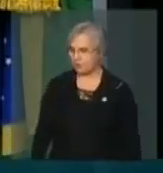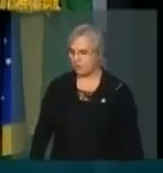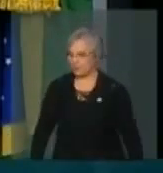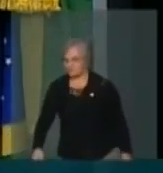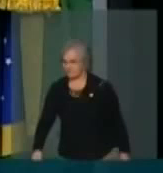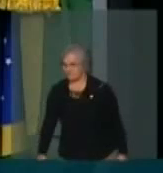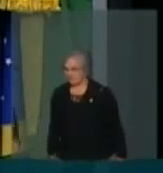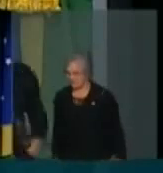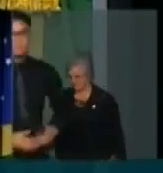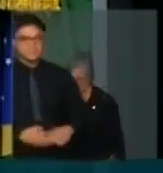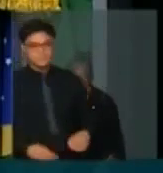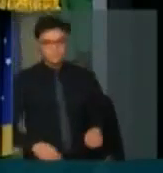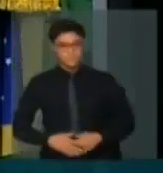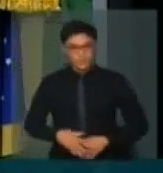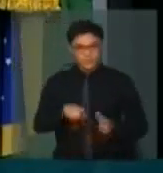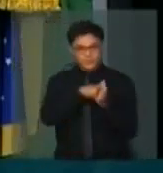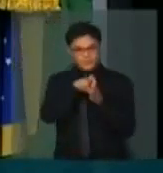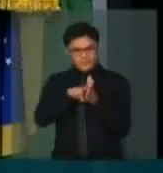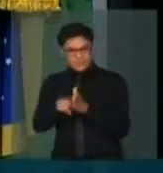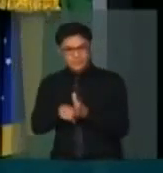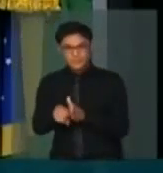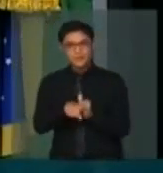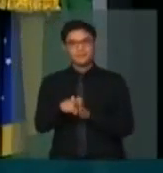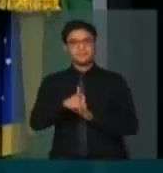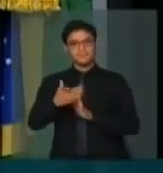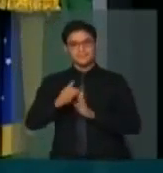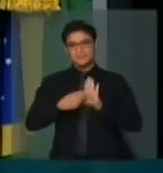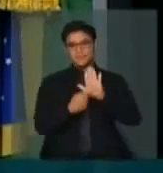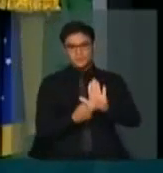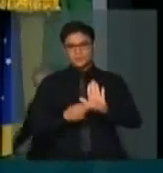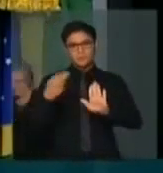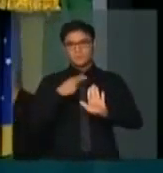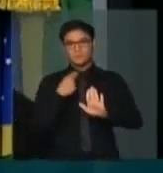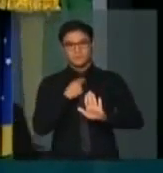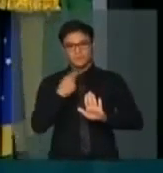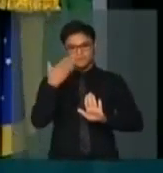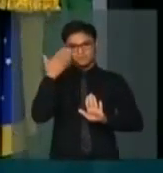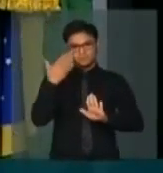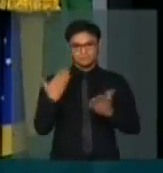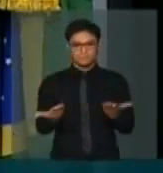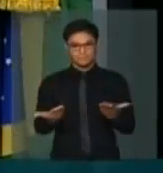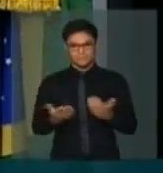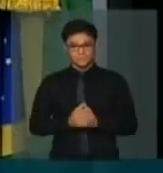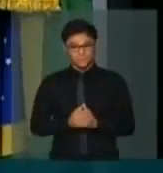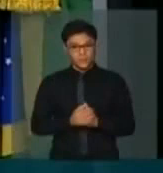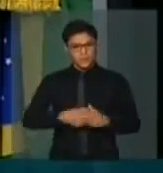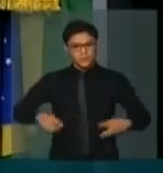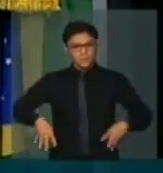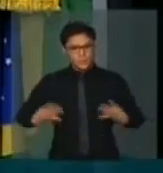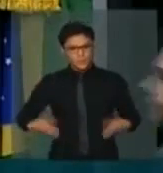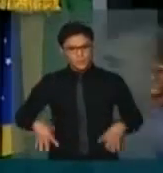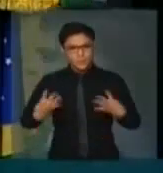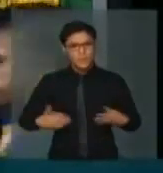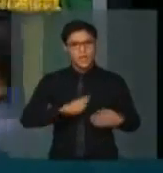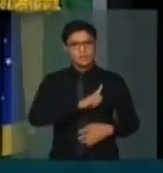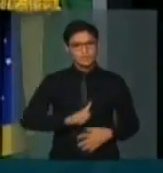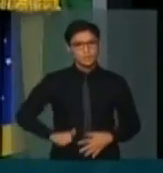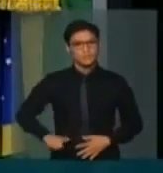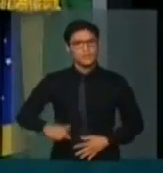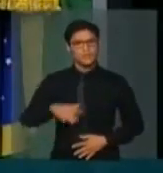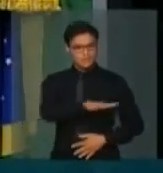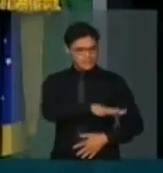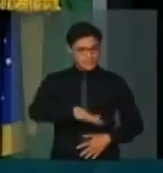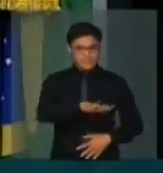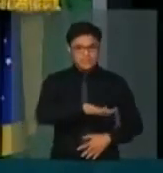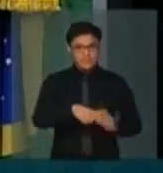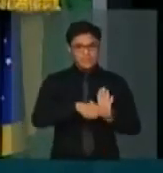números. Contra números não há argumento, contra fatos não há argumentos. Os gastos do governo nessas áreas que